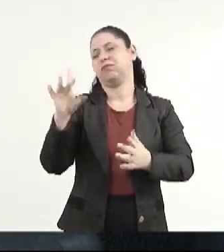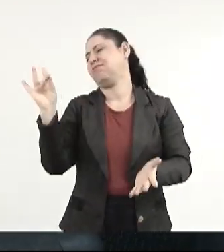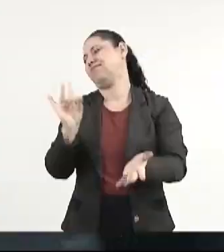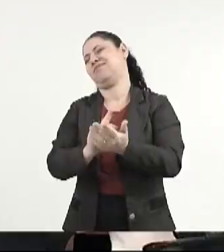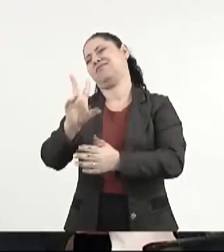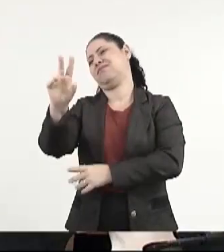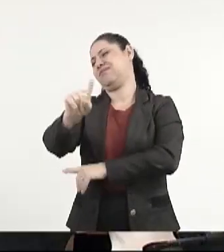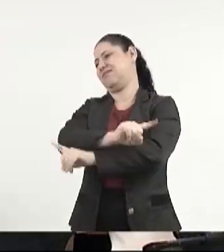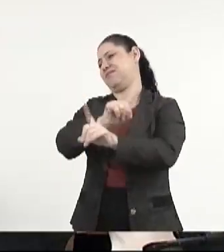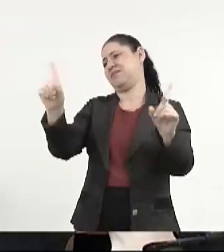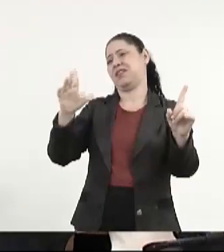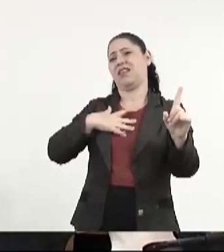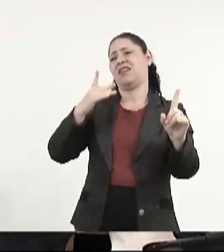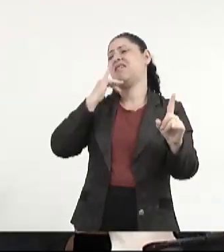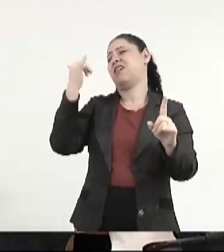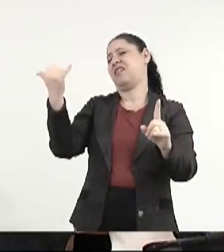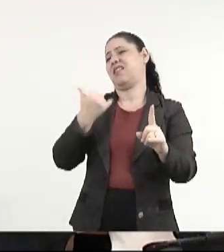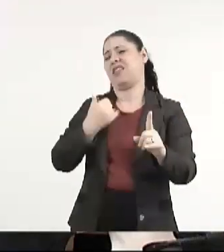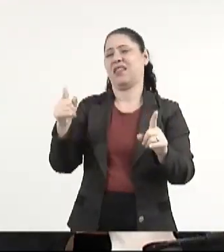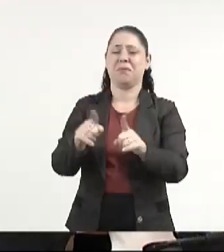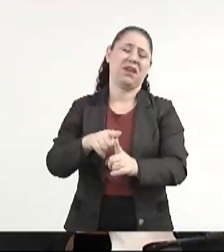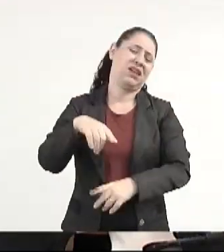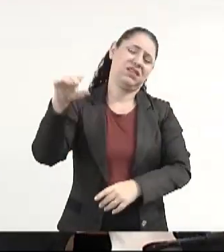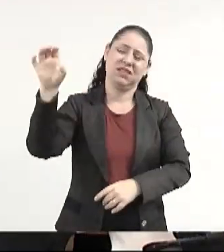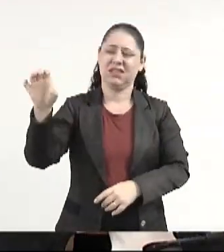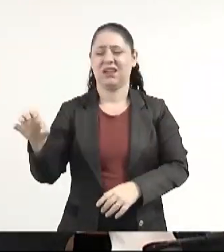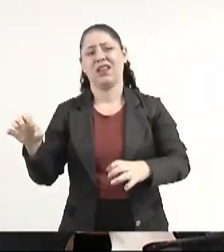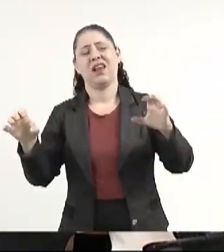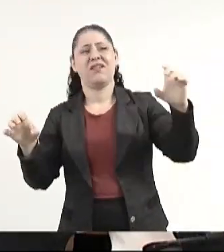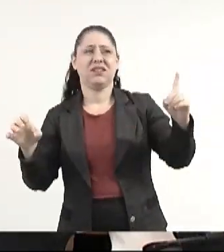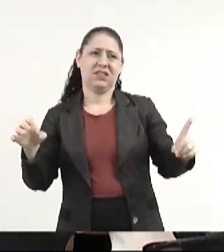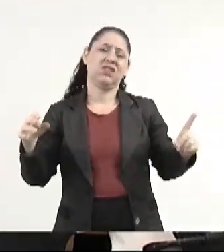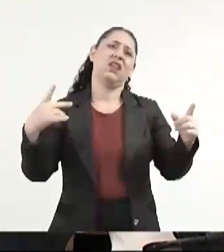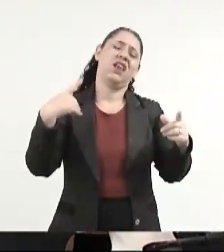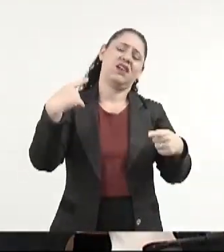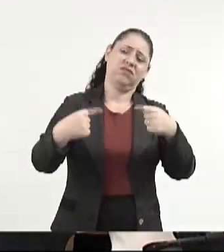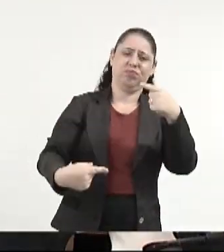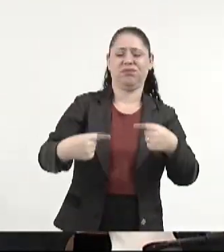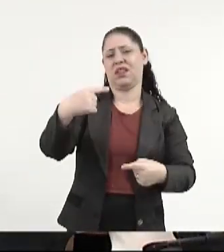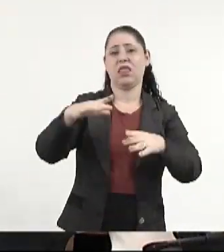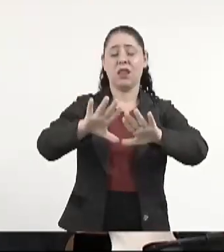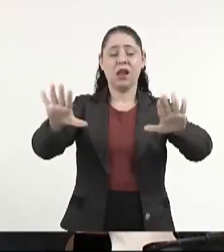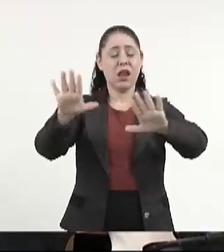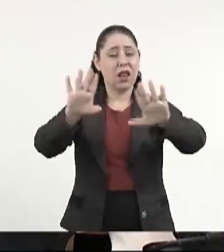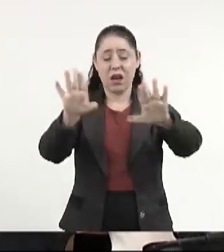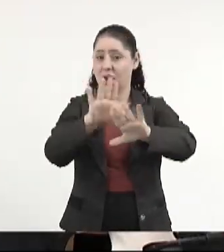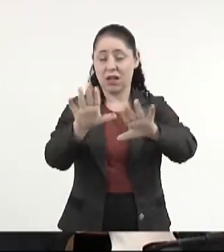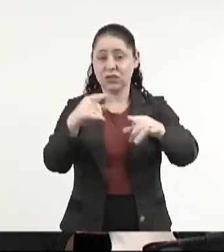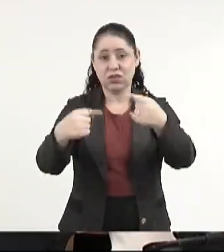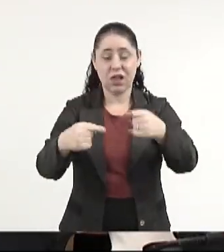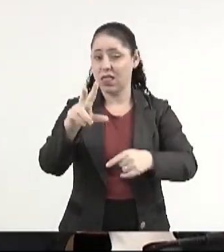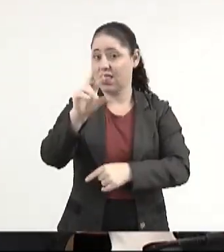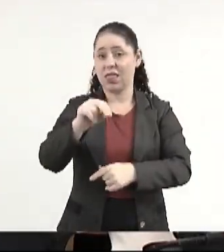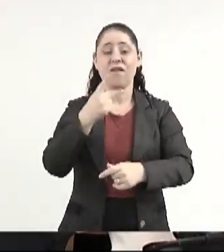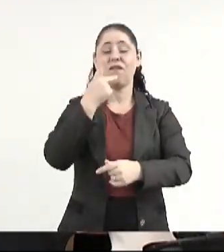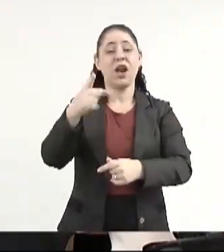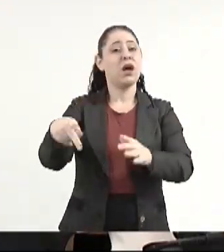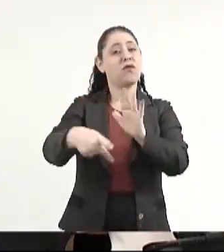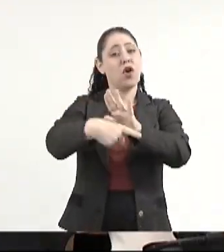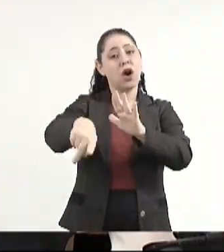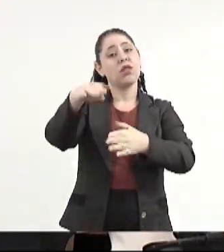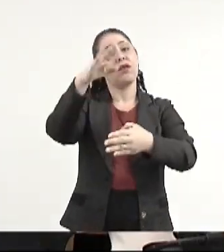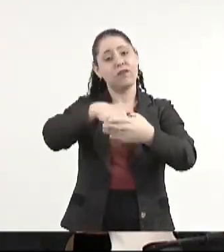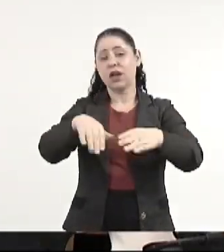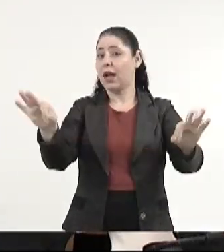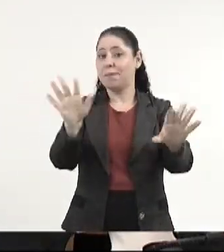não é verdade. Aí já está atacando a Deputado, esquerda, vai abrir um debate aqui sobre esquerda e que na direita. realidade nós não estamos nem em debate, né? Declara o seu